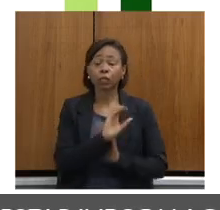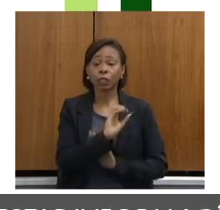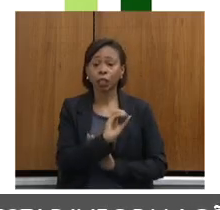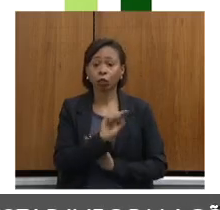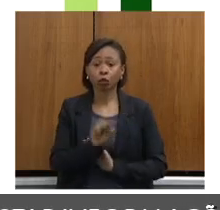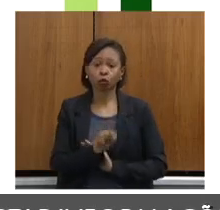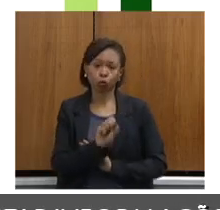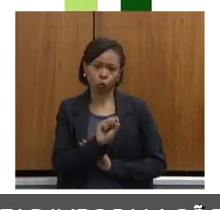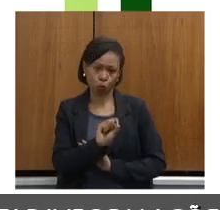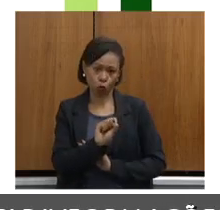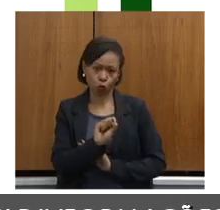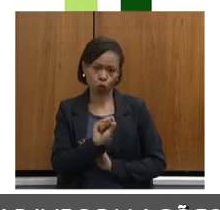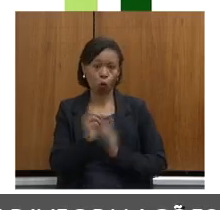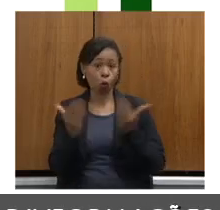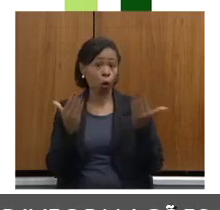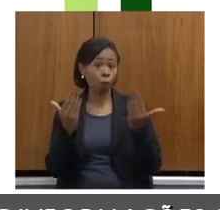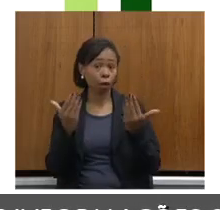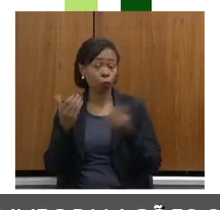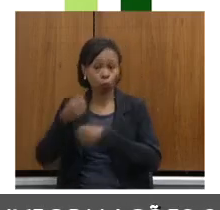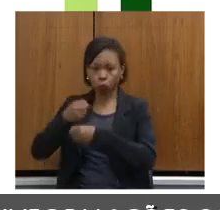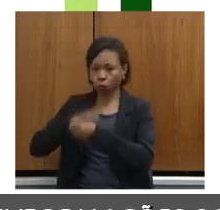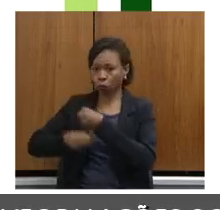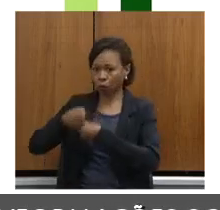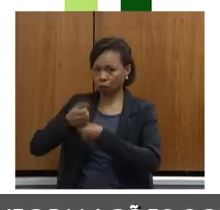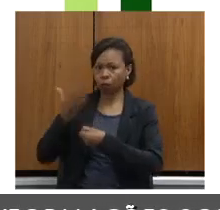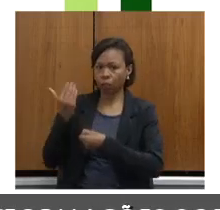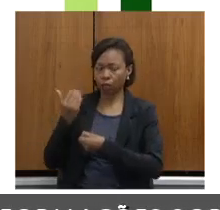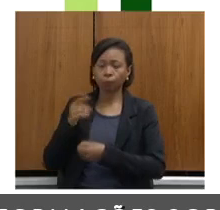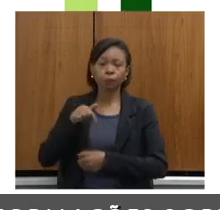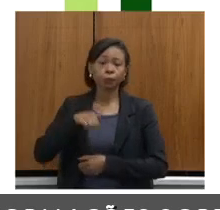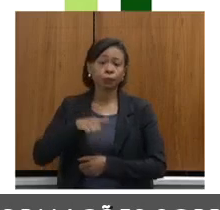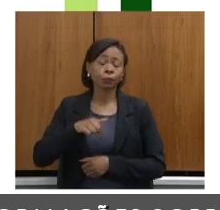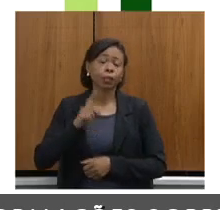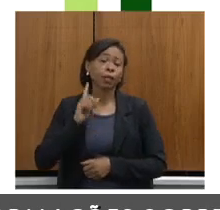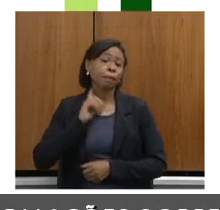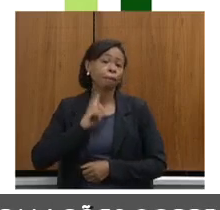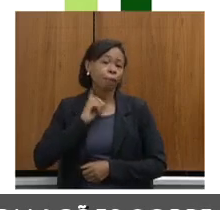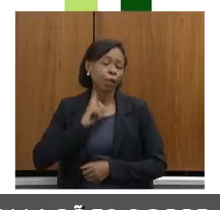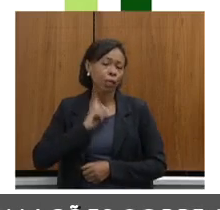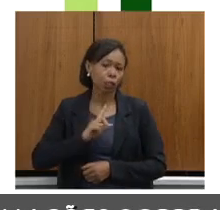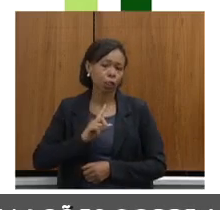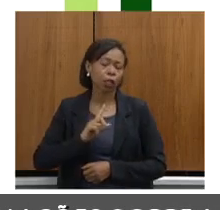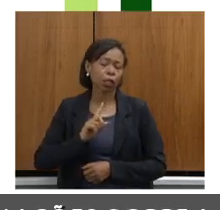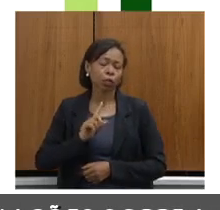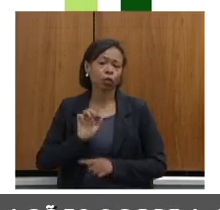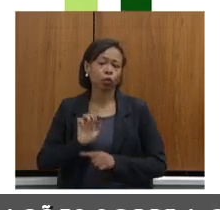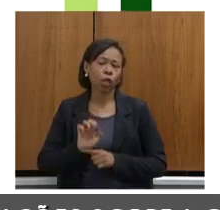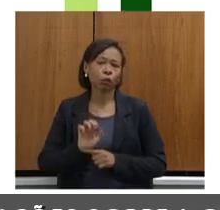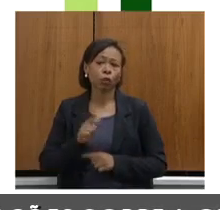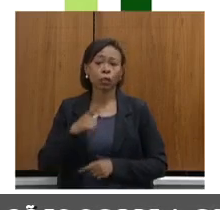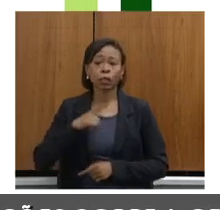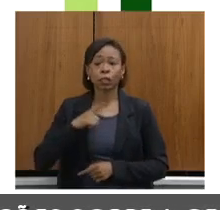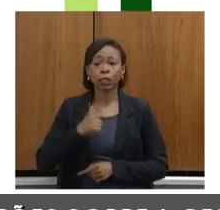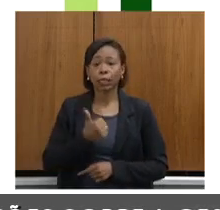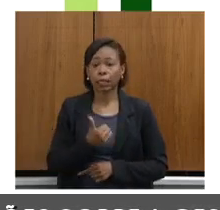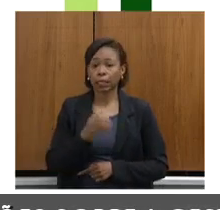por cento em relação ao ano anterior em Minas Gerais continua participando com 10 por cento